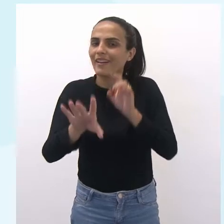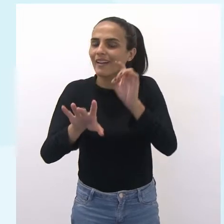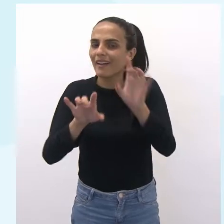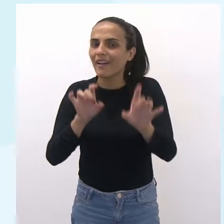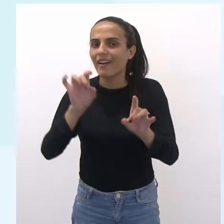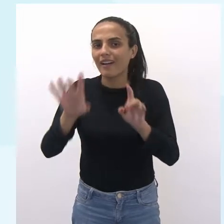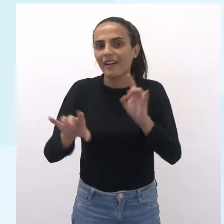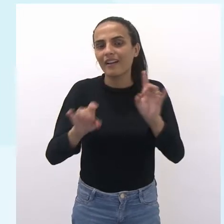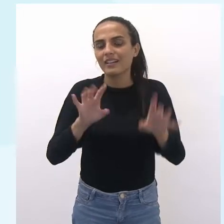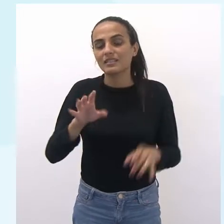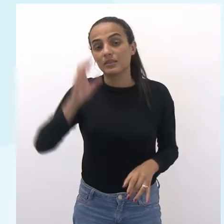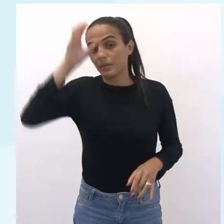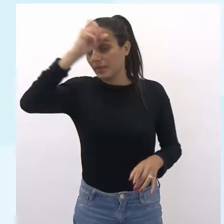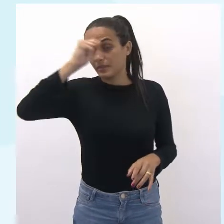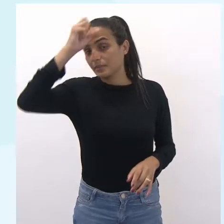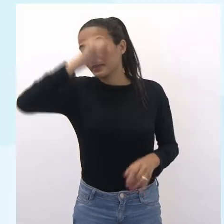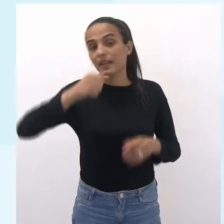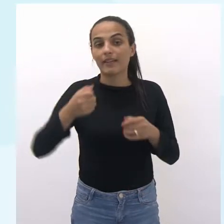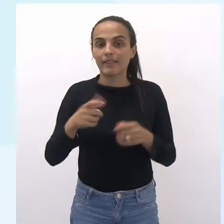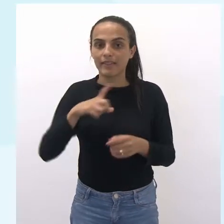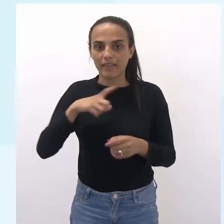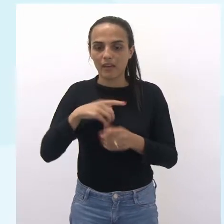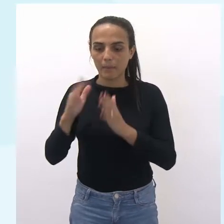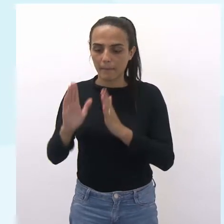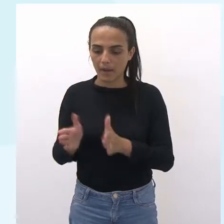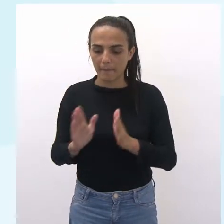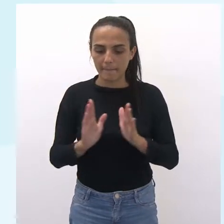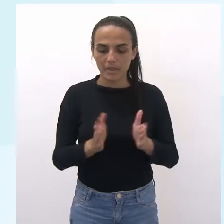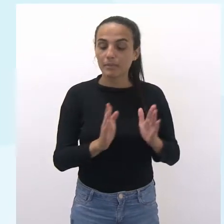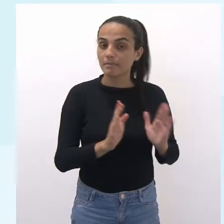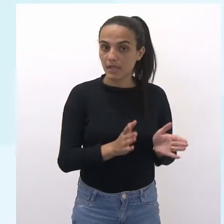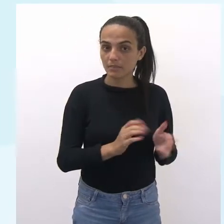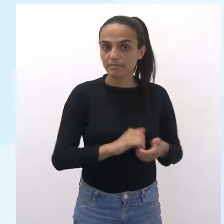de aprendizagem tem etapas. Né? Na verdade, no novo ensino médio,